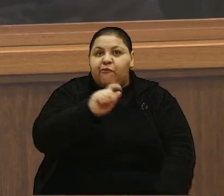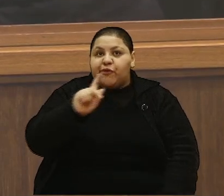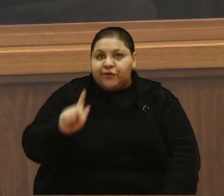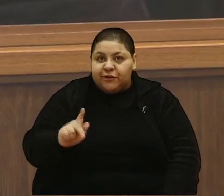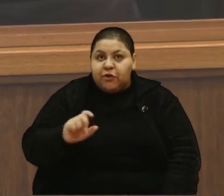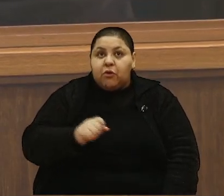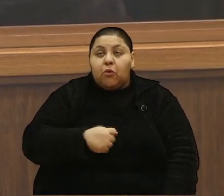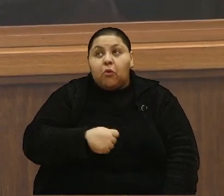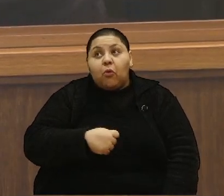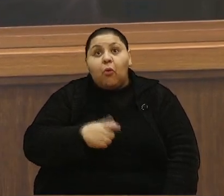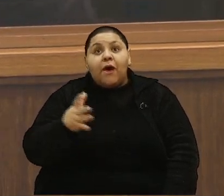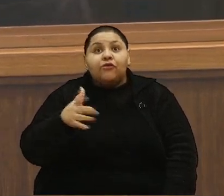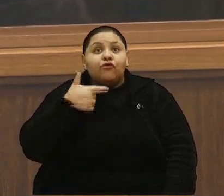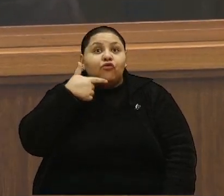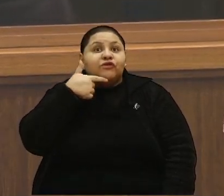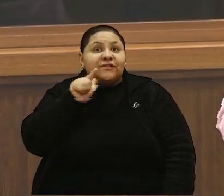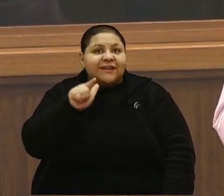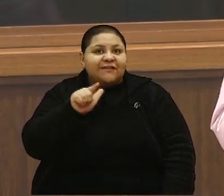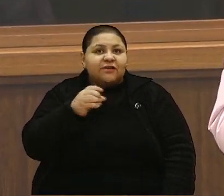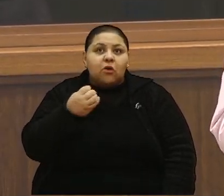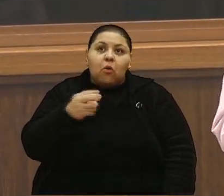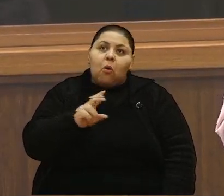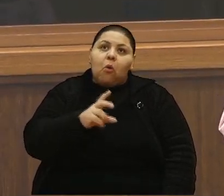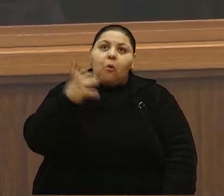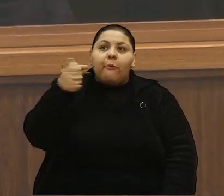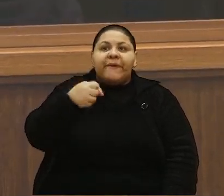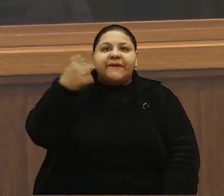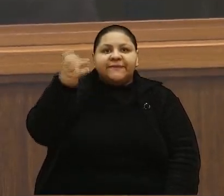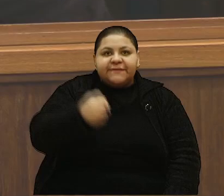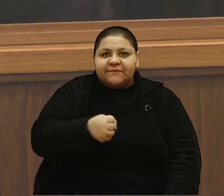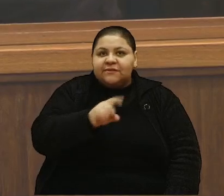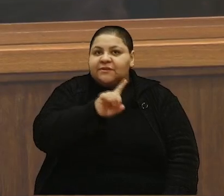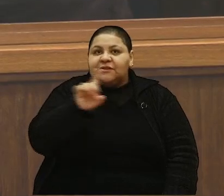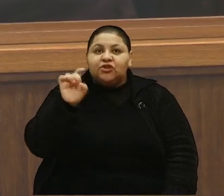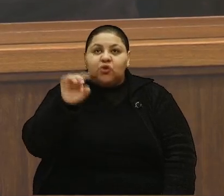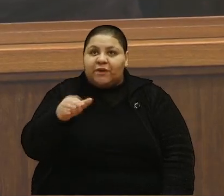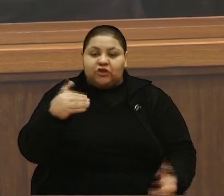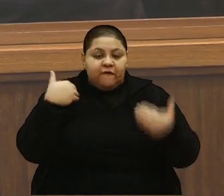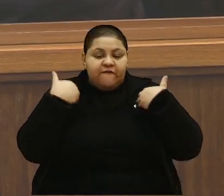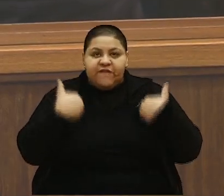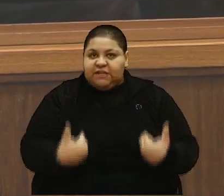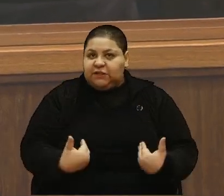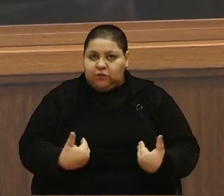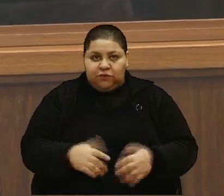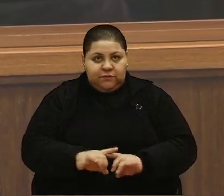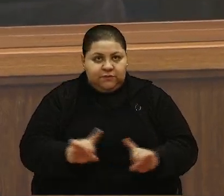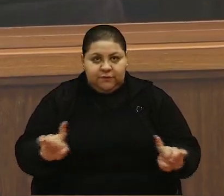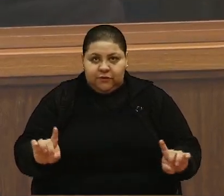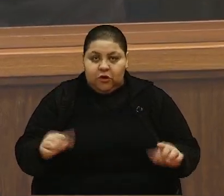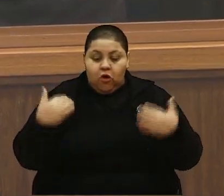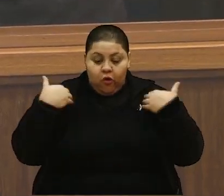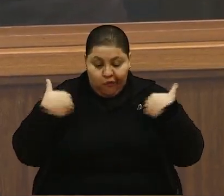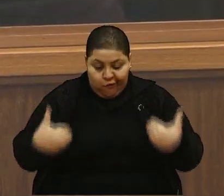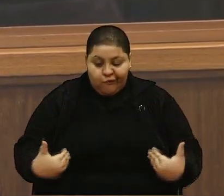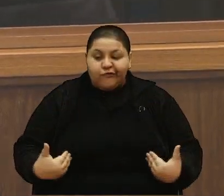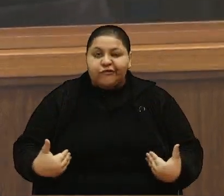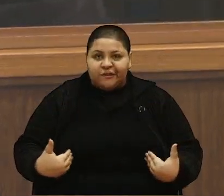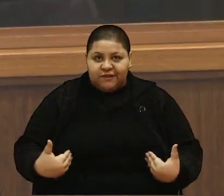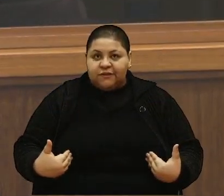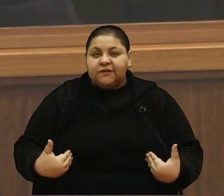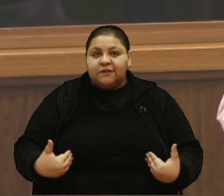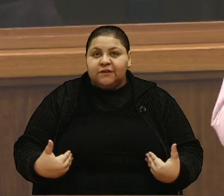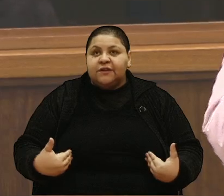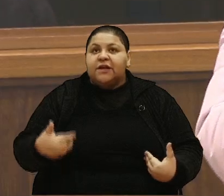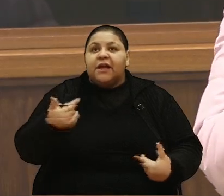se aposentar, ou pensão, e ele não é só físico, né? O físico que é inevitável, ele